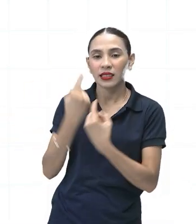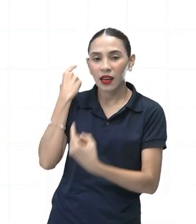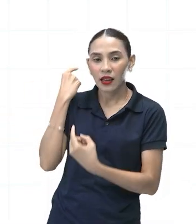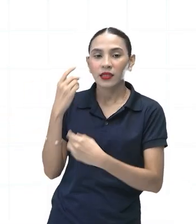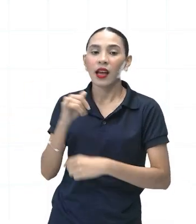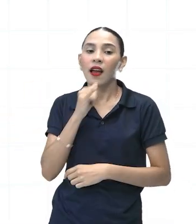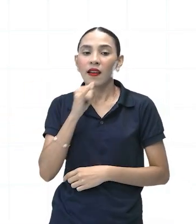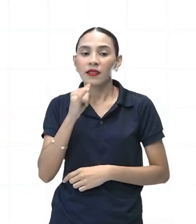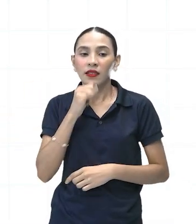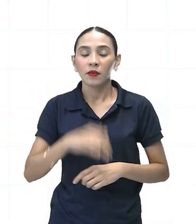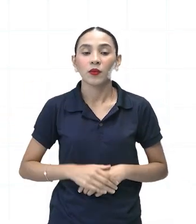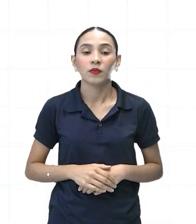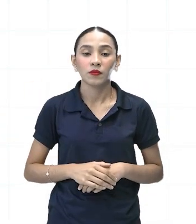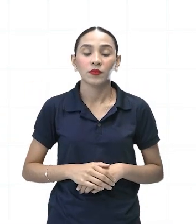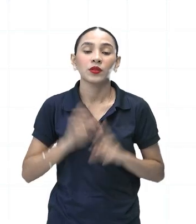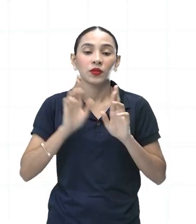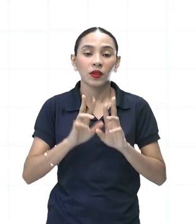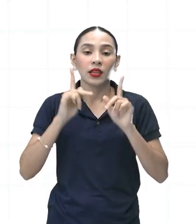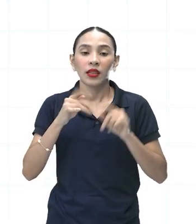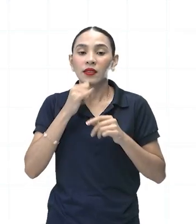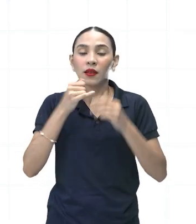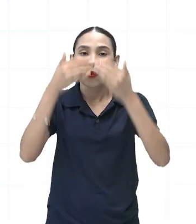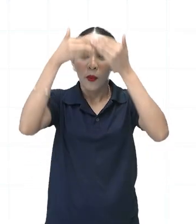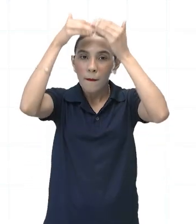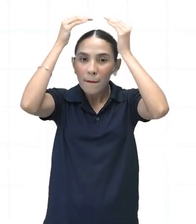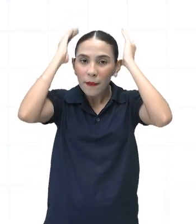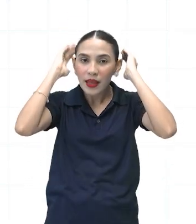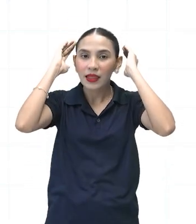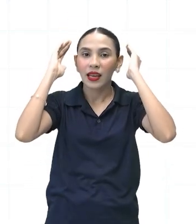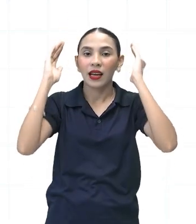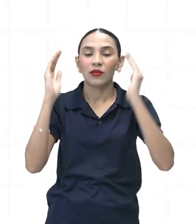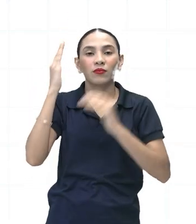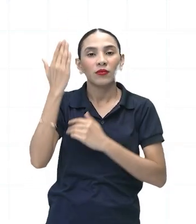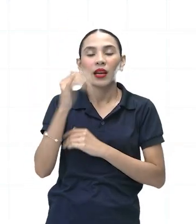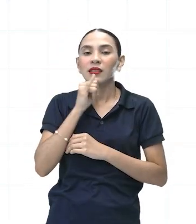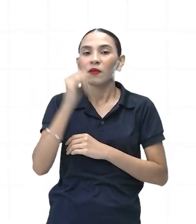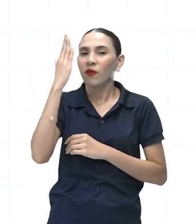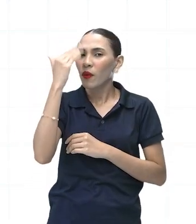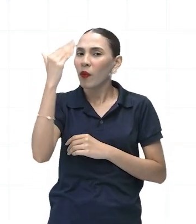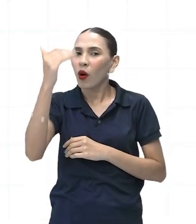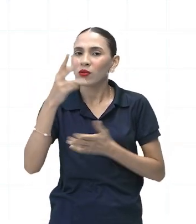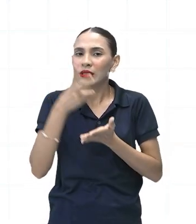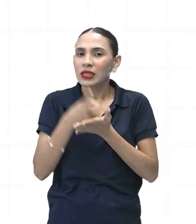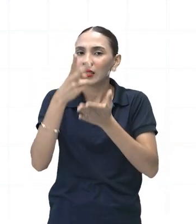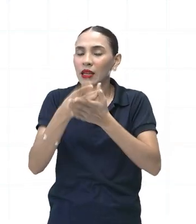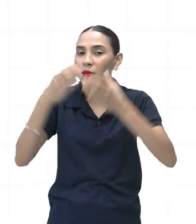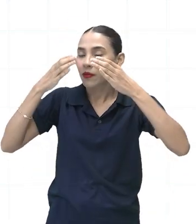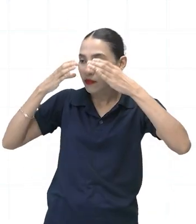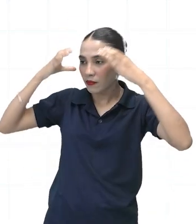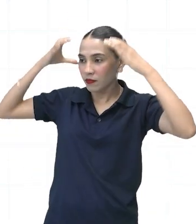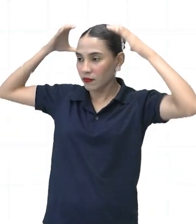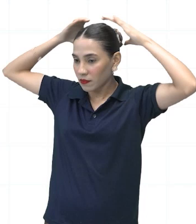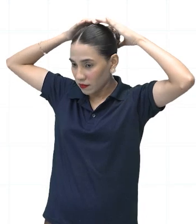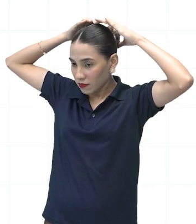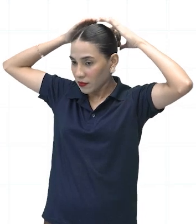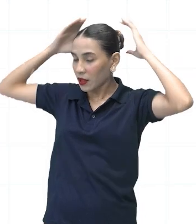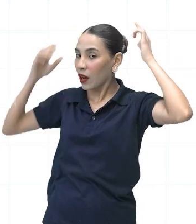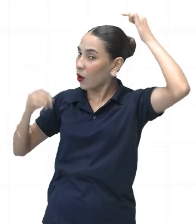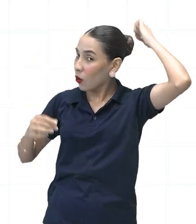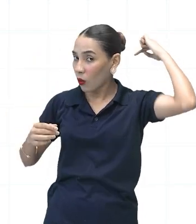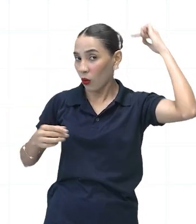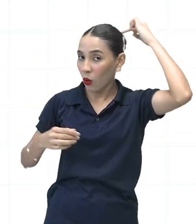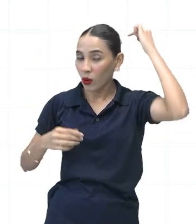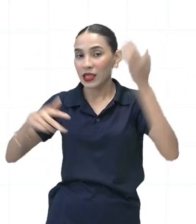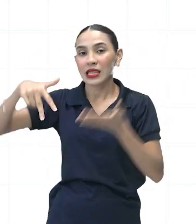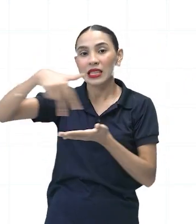Por exemplo, em contraponto ao penteado das dançarinas clássicas, sempre com os cabelos presos, com um coque,